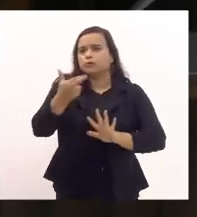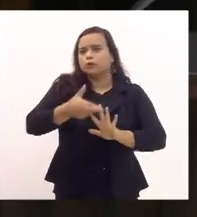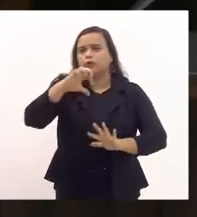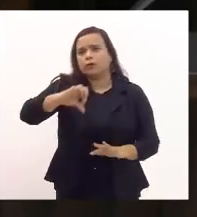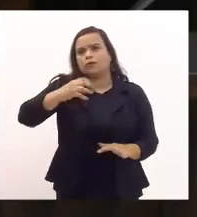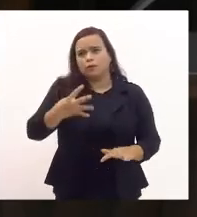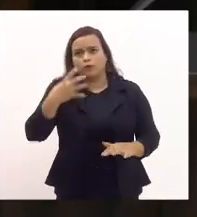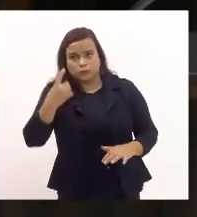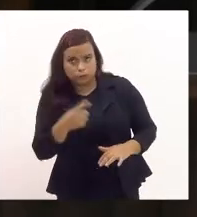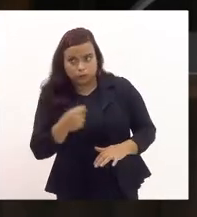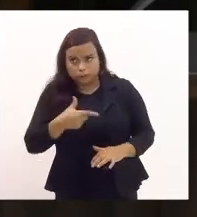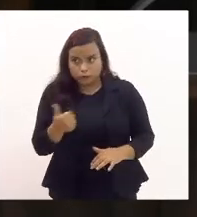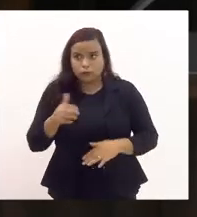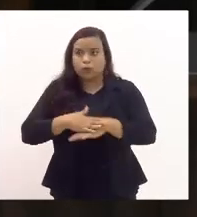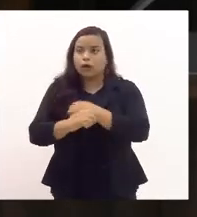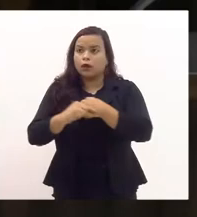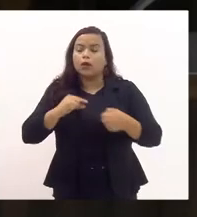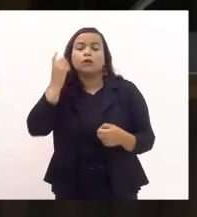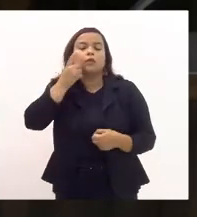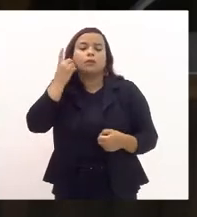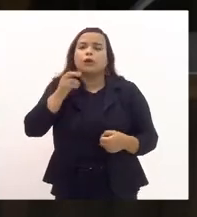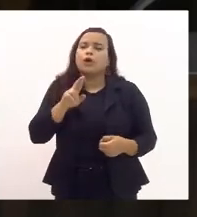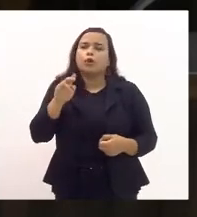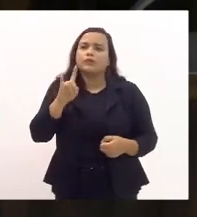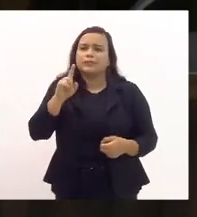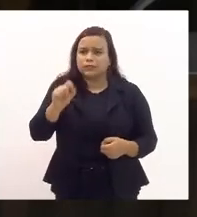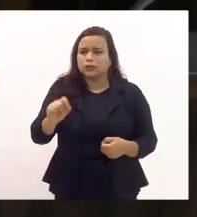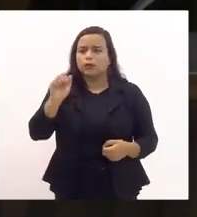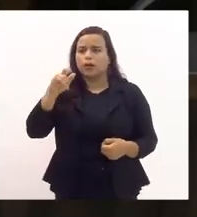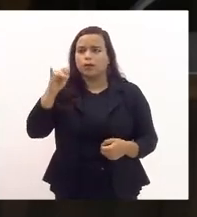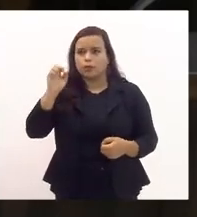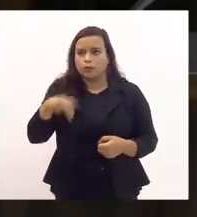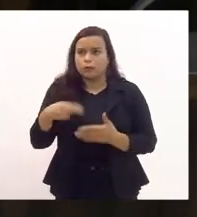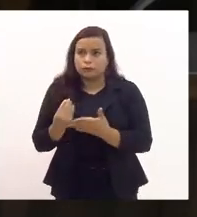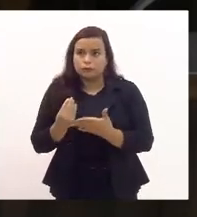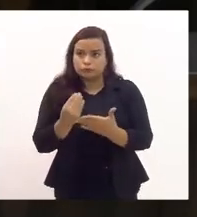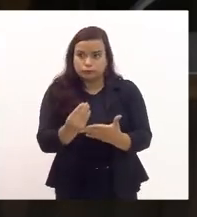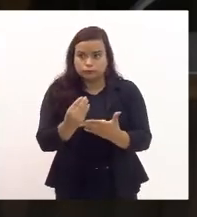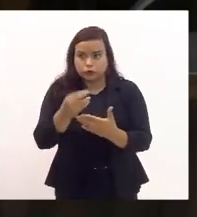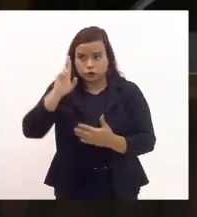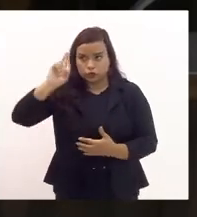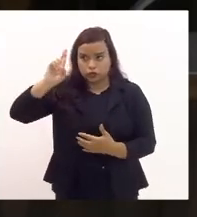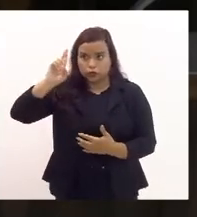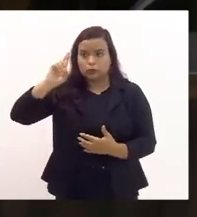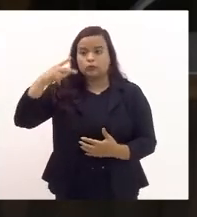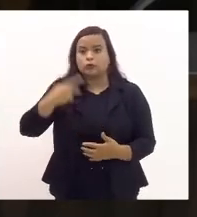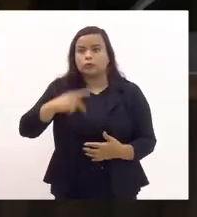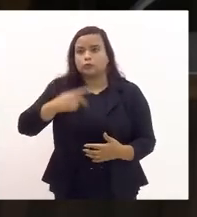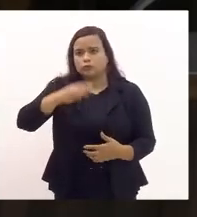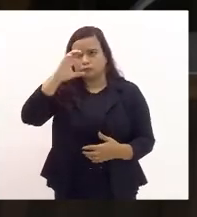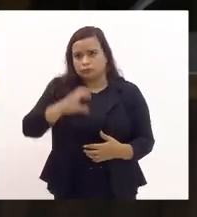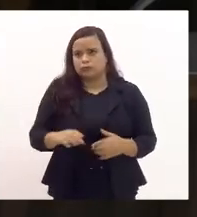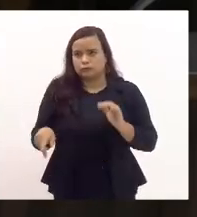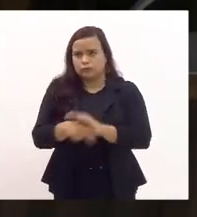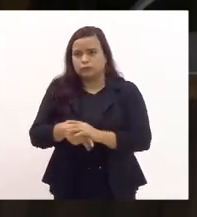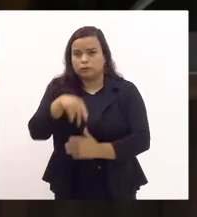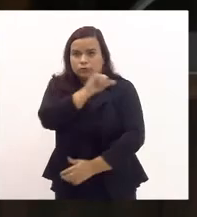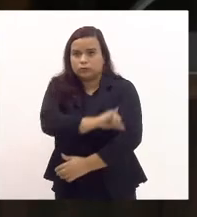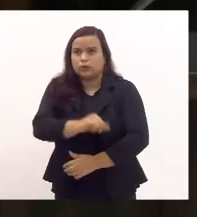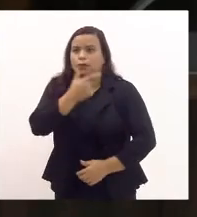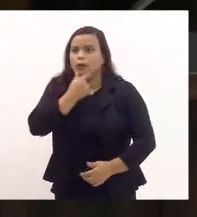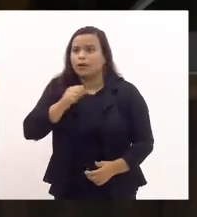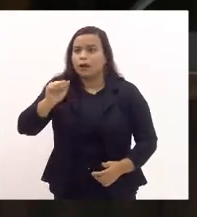941 de 21 de autoria do deputado Rodrigo Amorim concede o Título honorífico de Cidadão do Estado do Rio de Janeiro ao